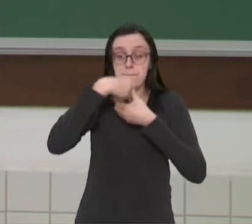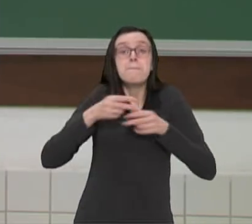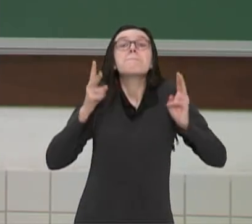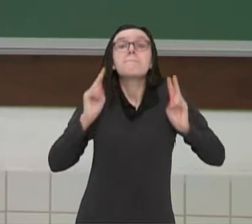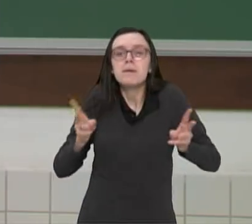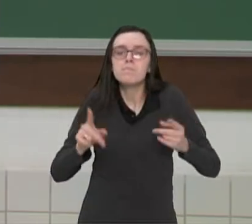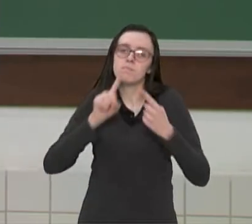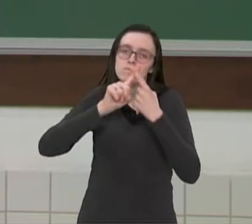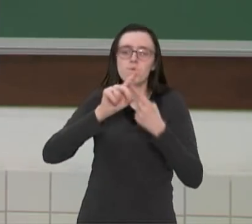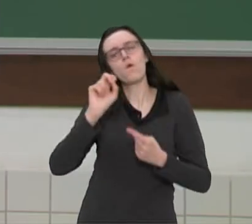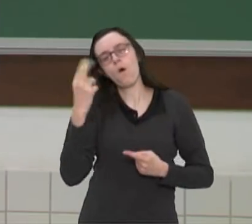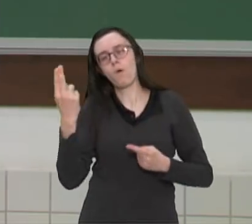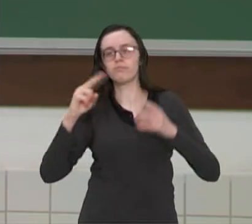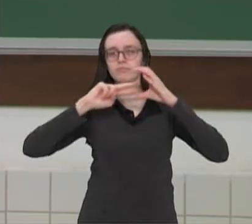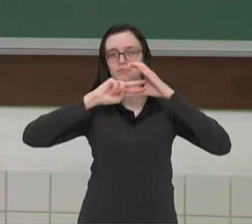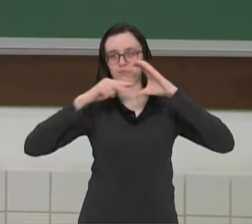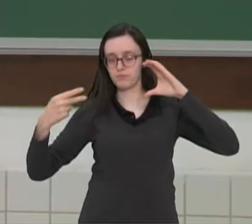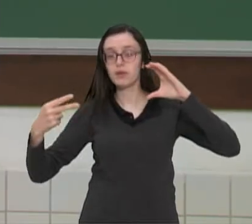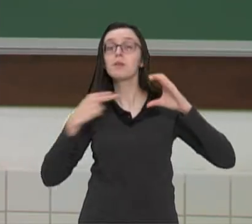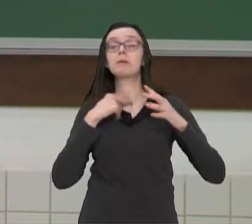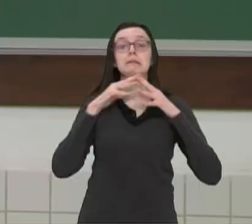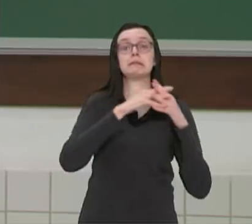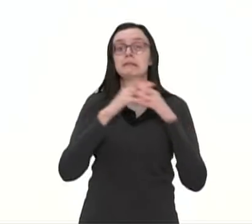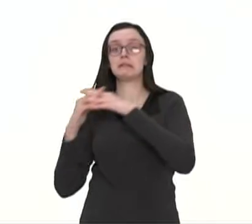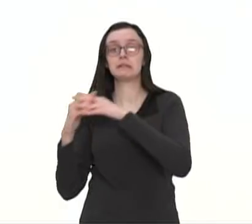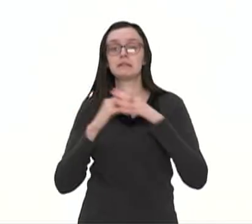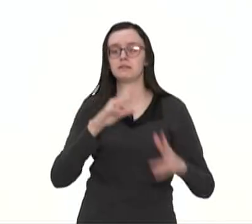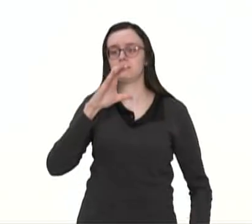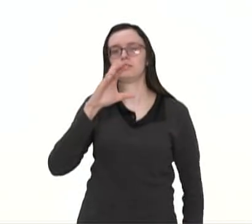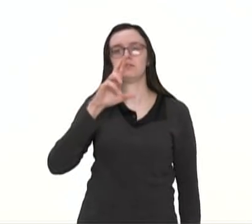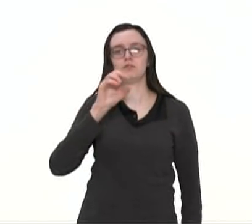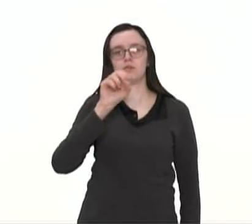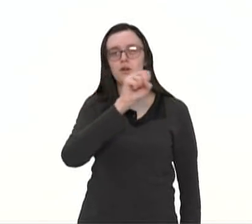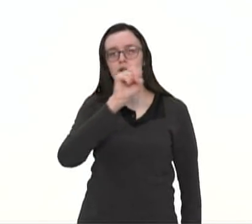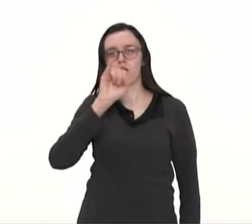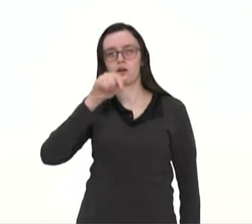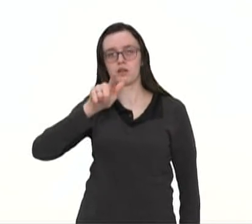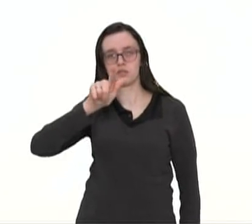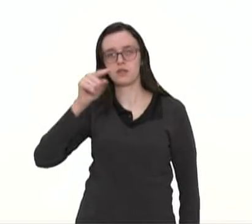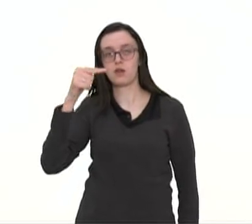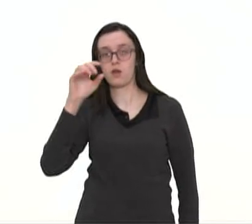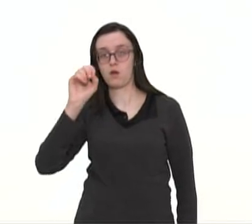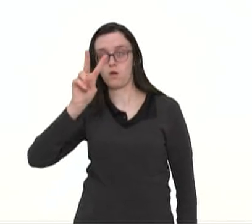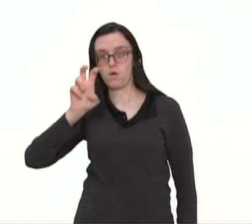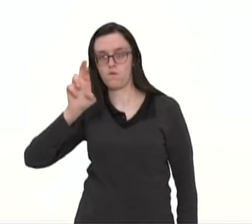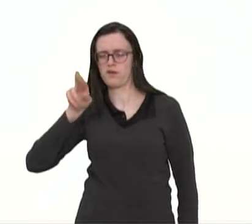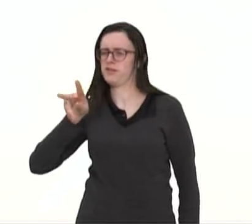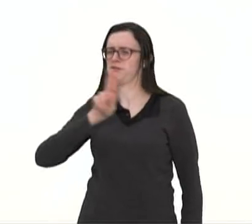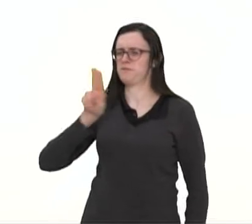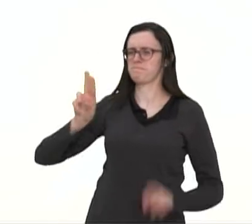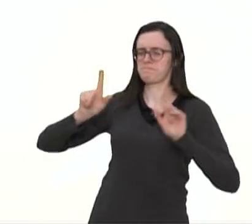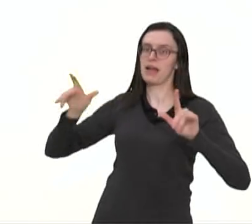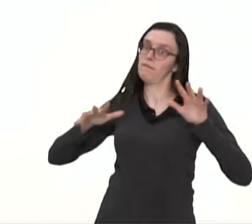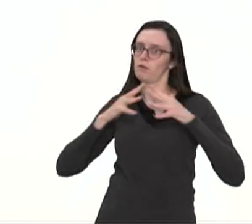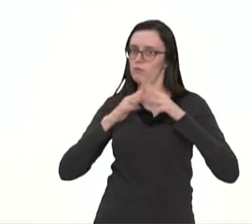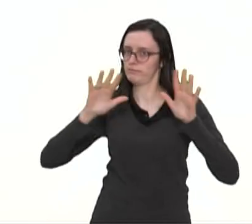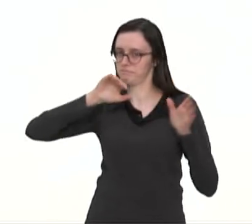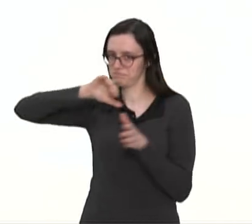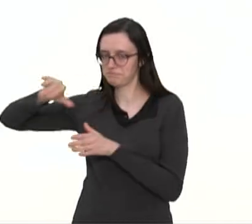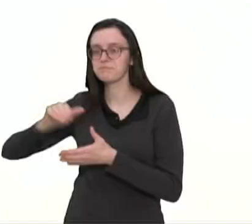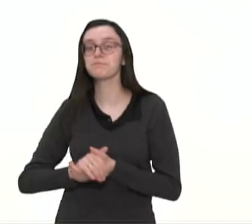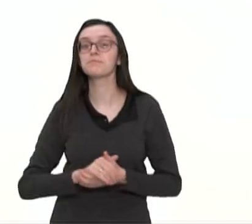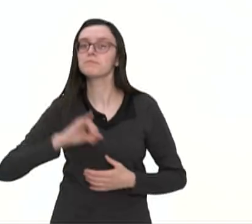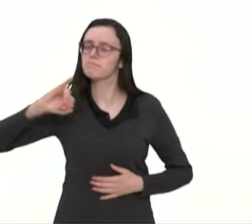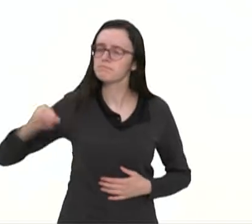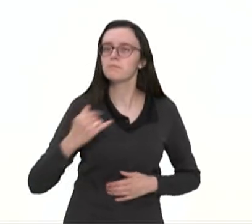gênica, certo? Cuidar para não confundir com o crossing over, que também é um nome um pouco diferente, às vezes confunde, ok? Mais um quiz, então.